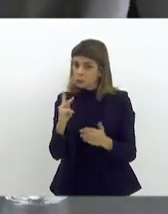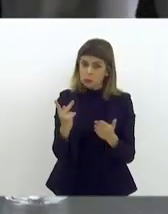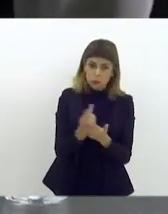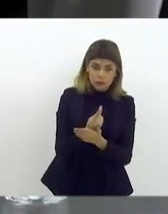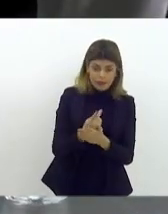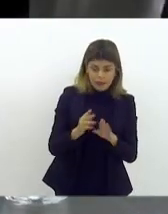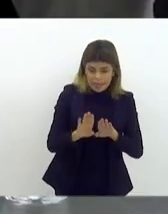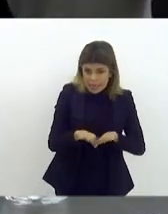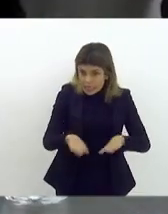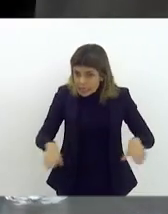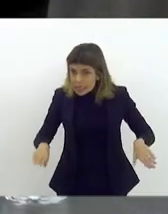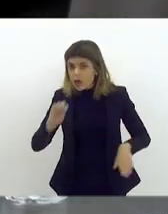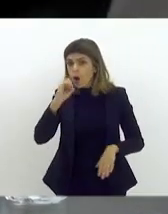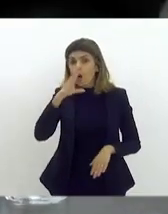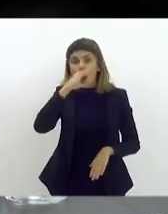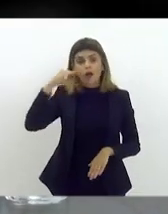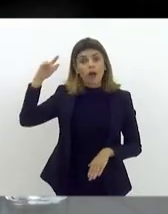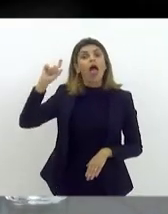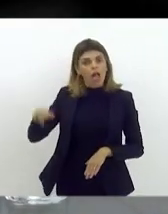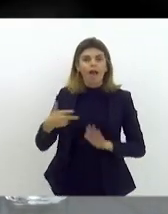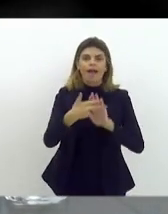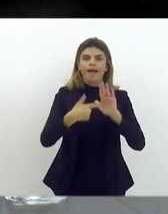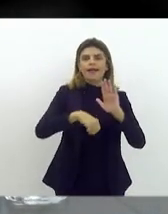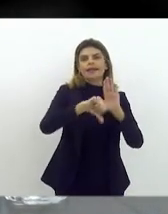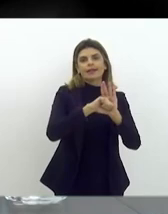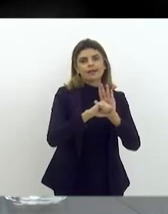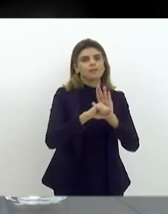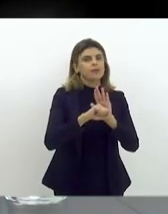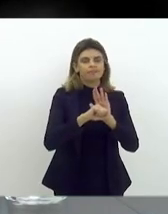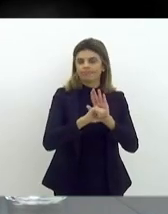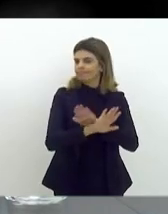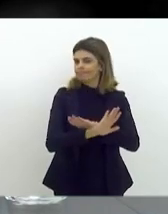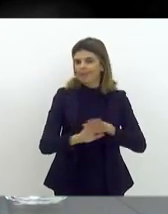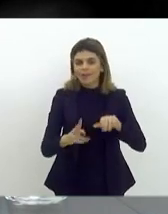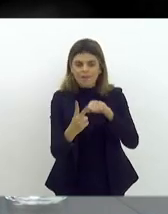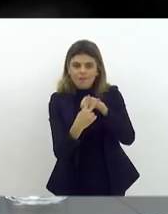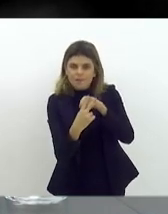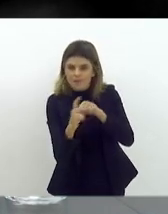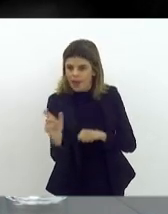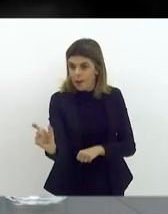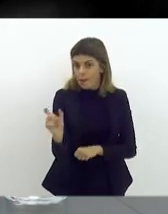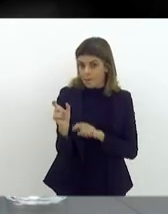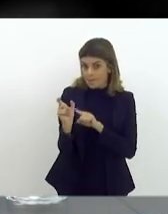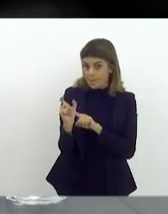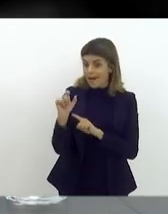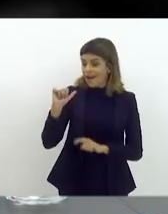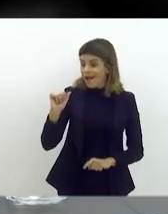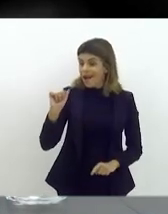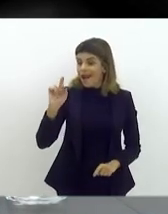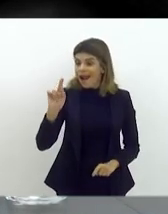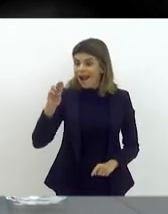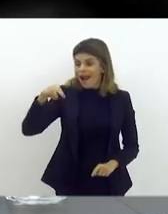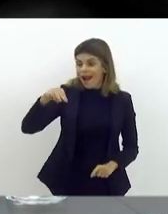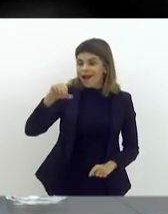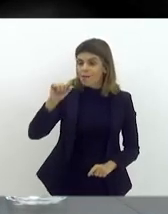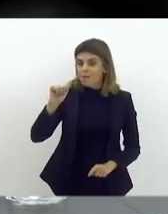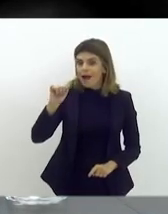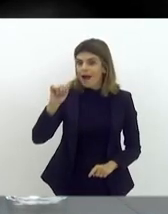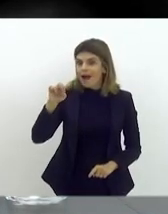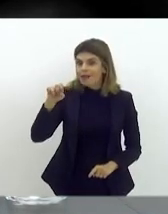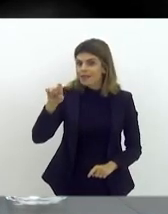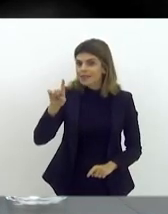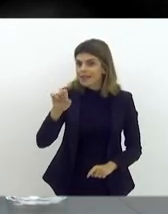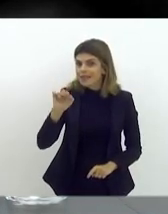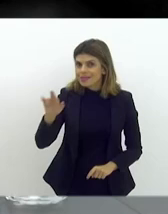aquilo por si só vai ser crime E lembrando que o verbo armazenar ele por si só ele indica